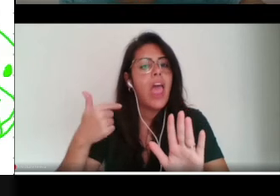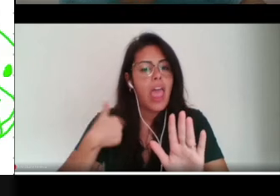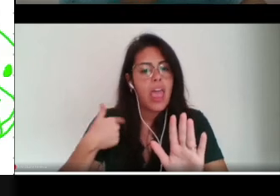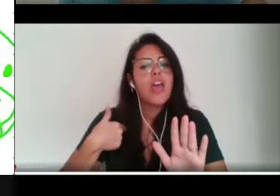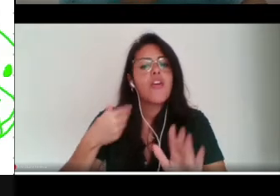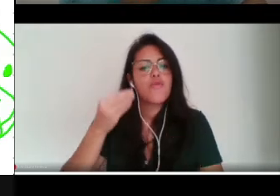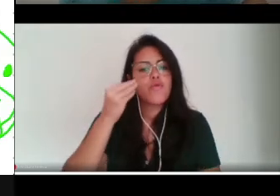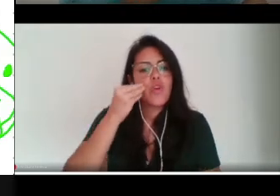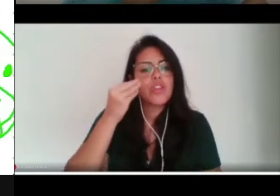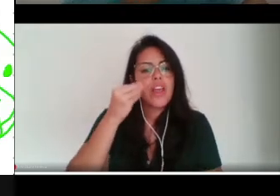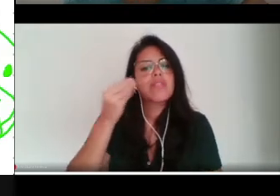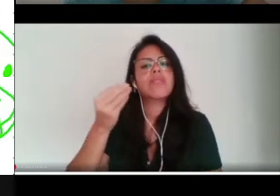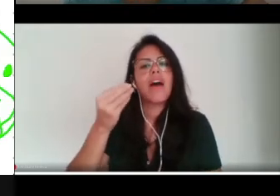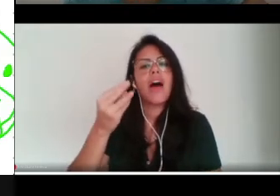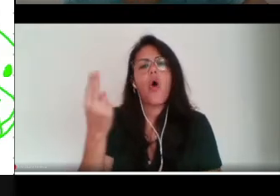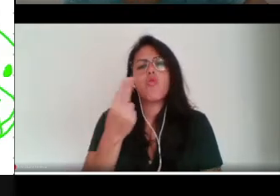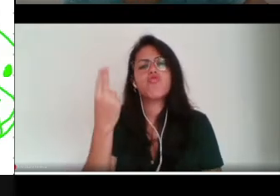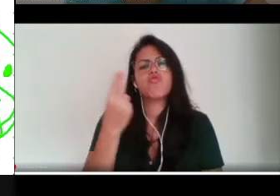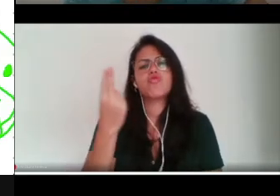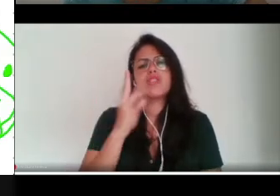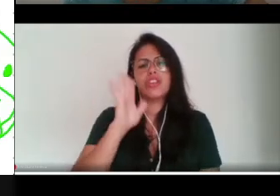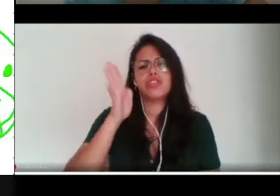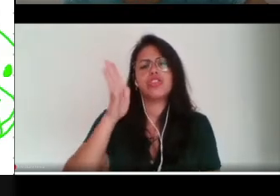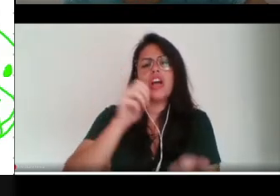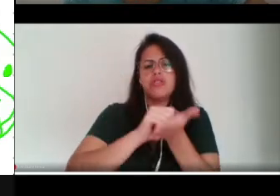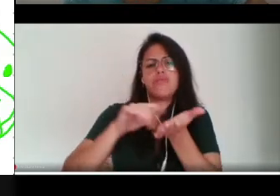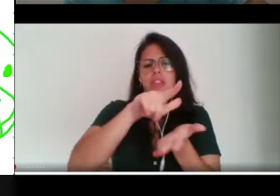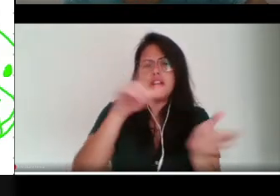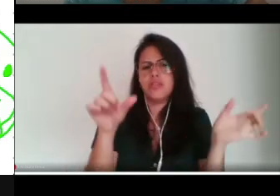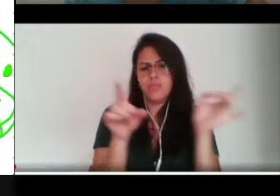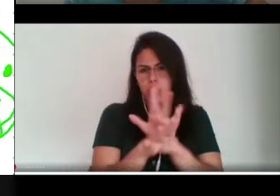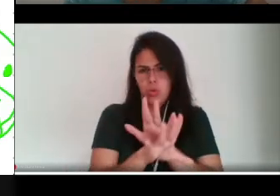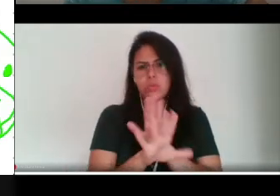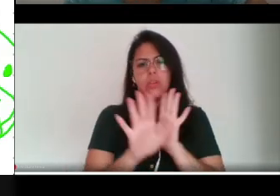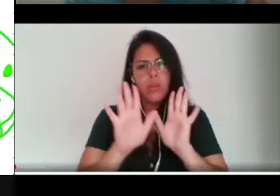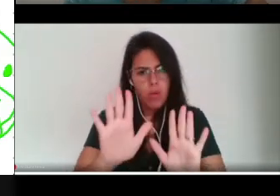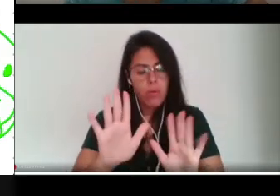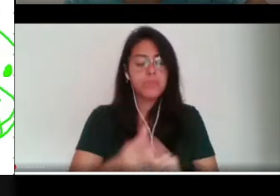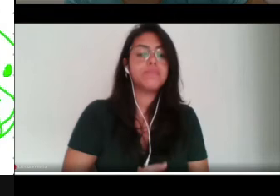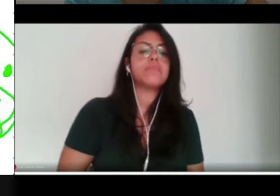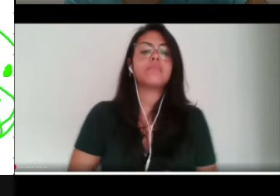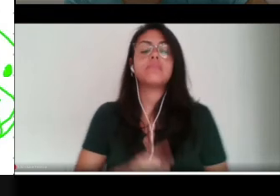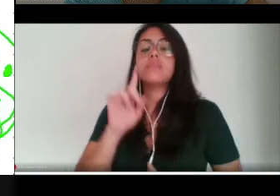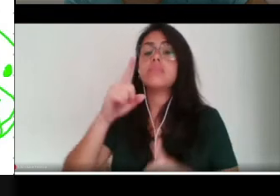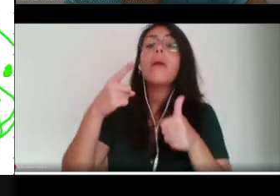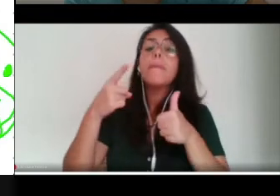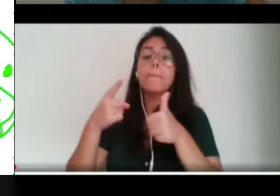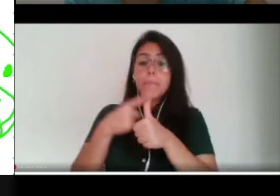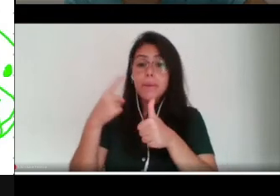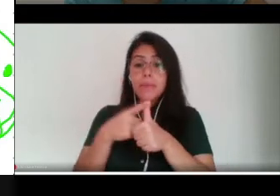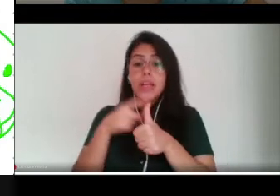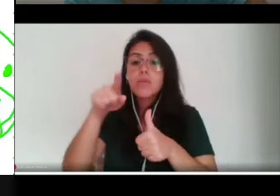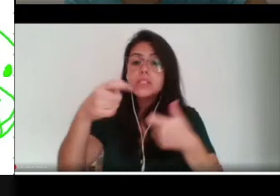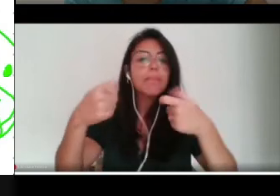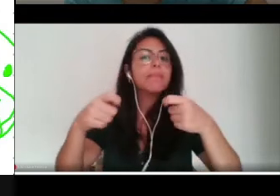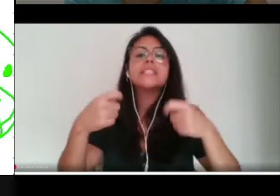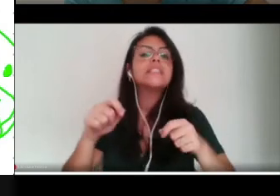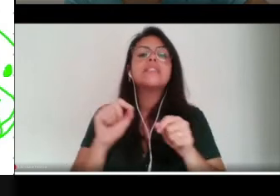primeira coisa que a gente tem que fazer aqui, para resolver esse problema, é escrever os vetores